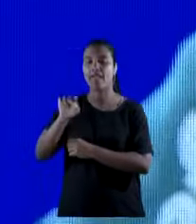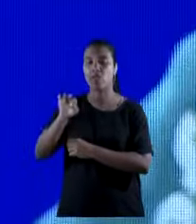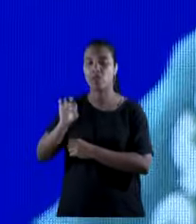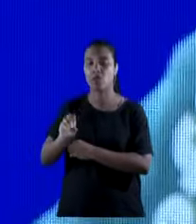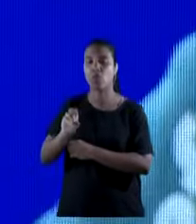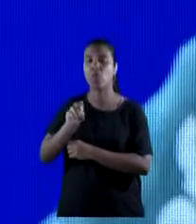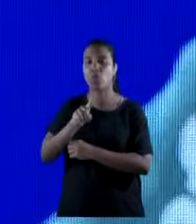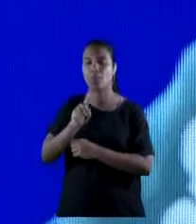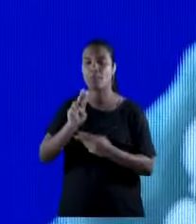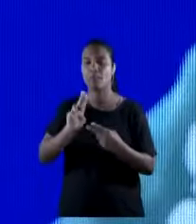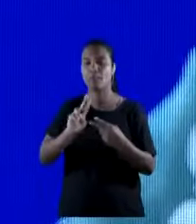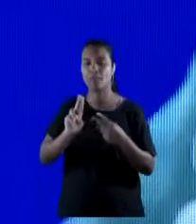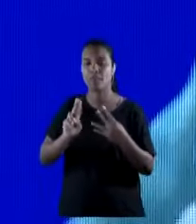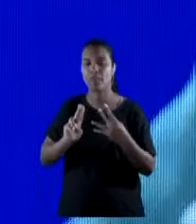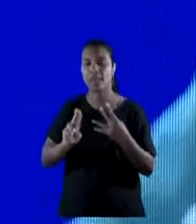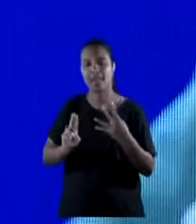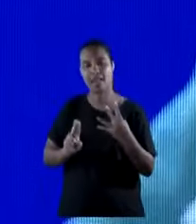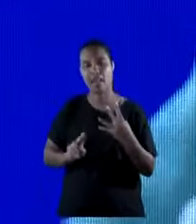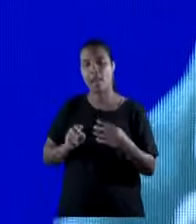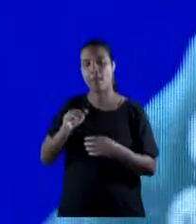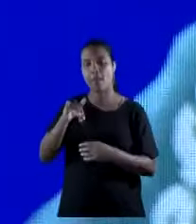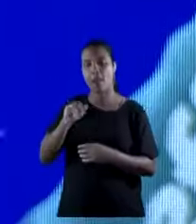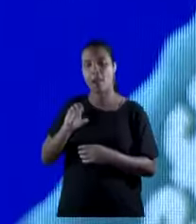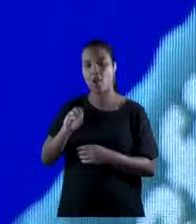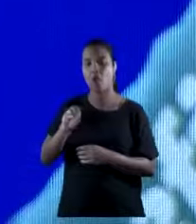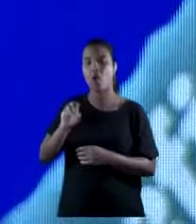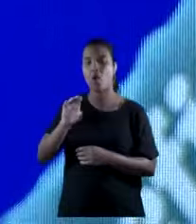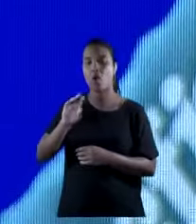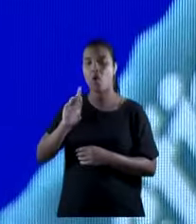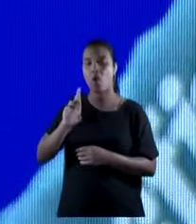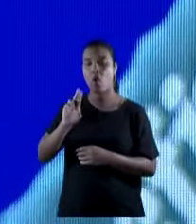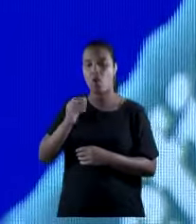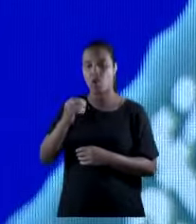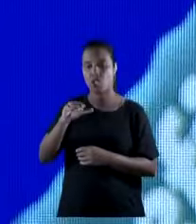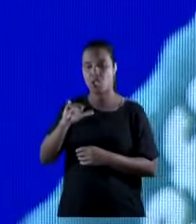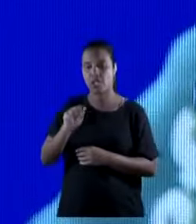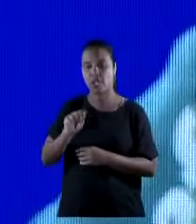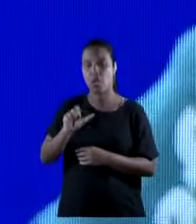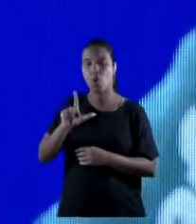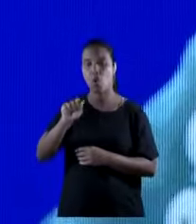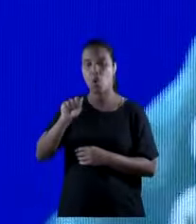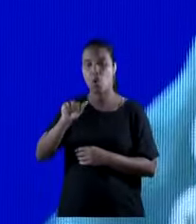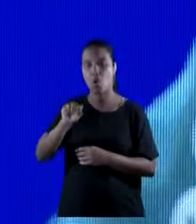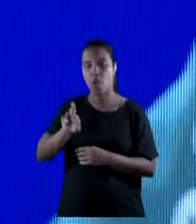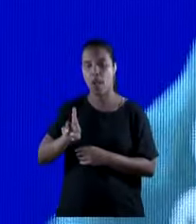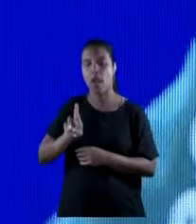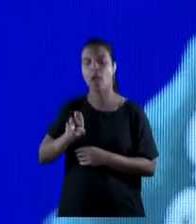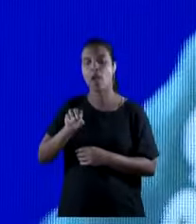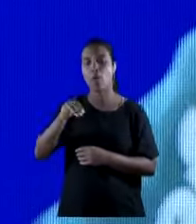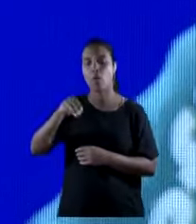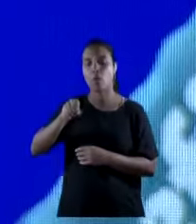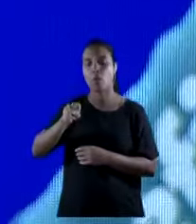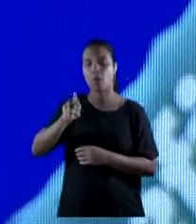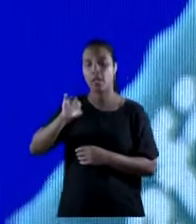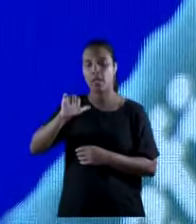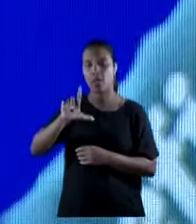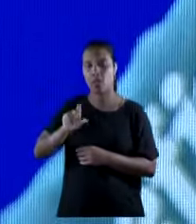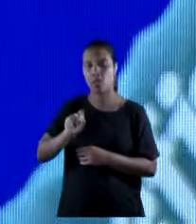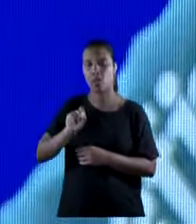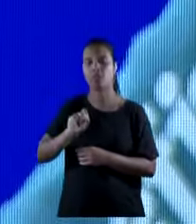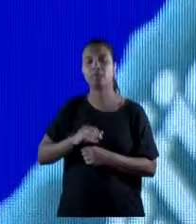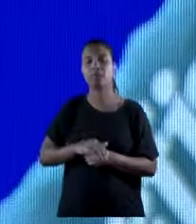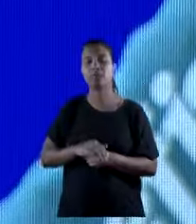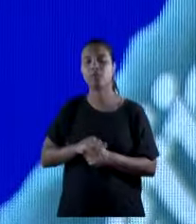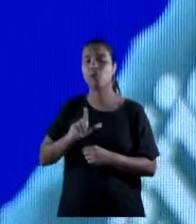ao Garcia, ao Mike, ao Rocha, ao Vítor, ao Luá, ao Murilo,